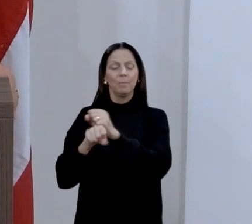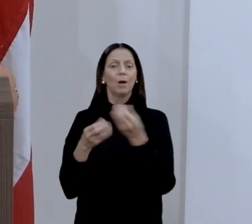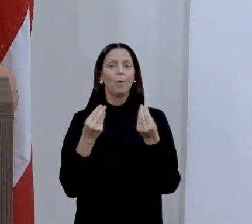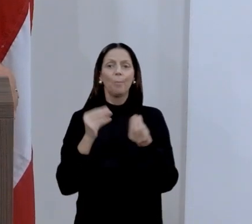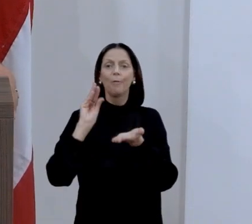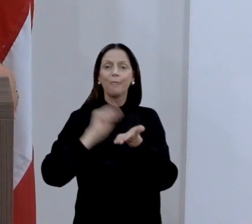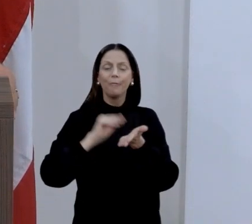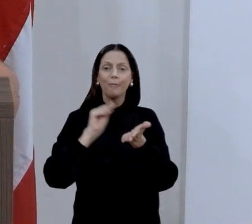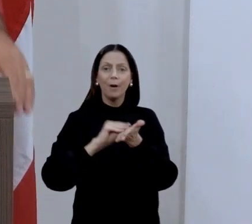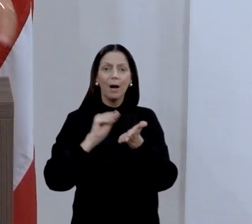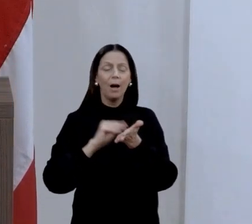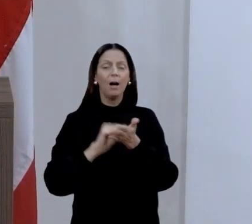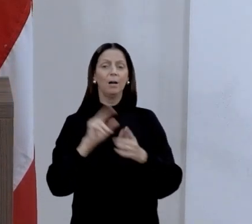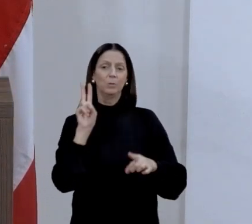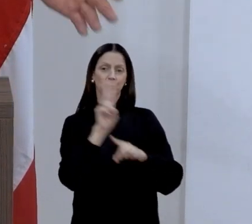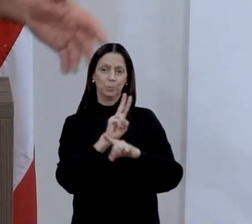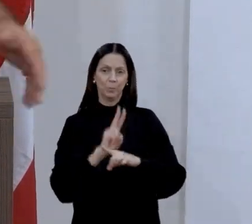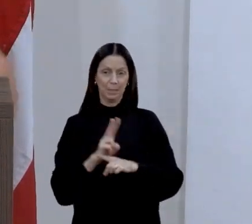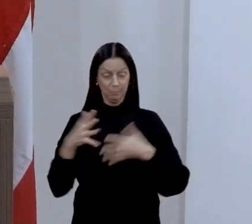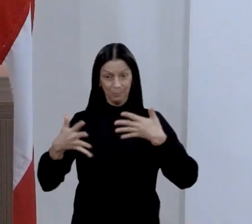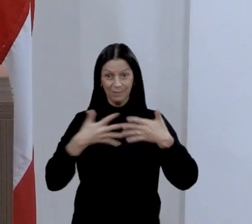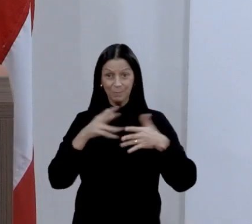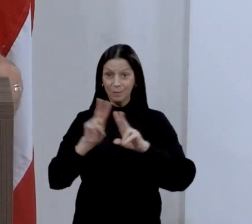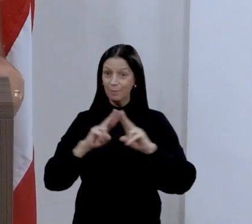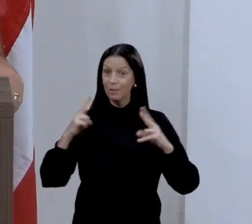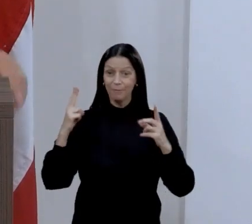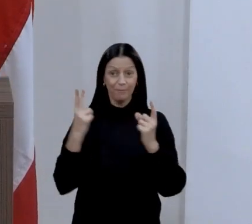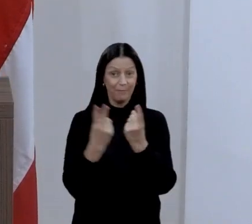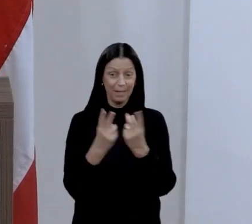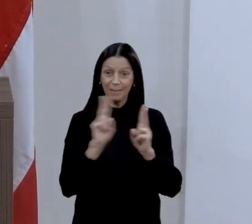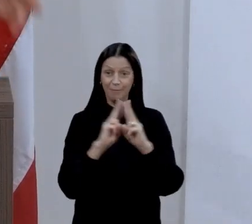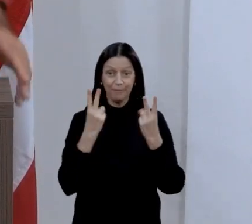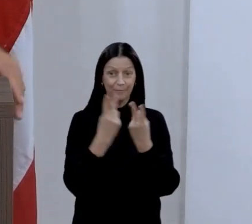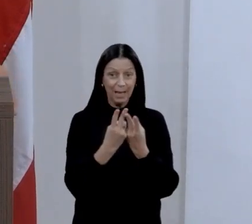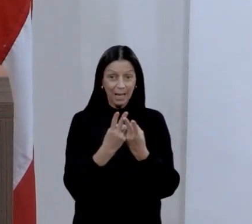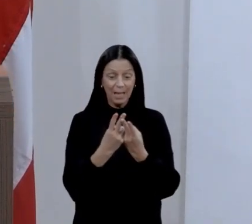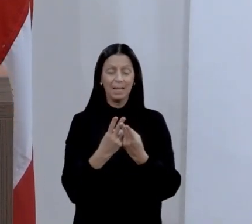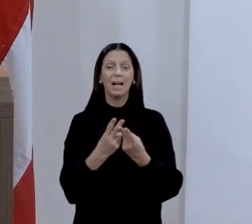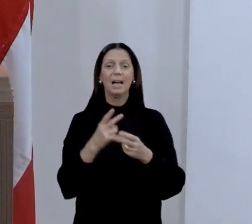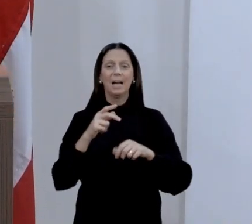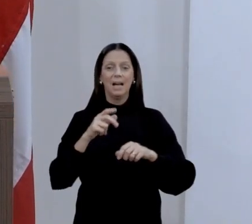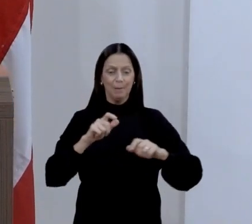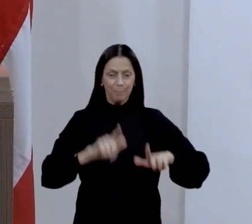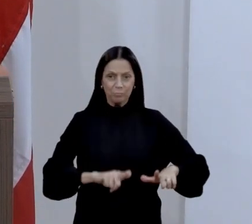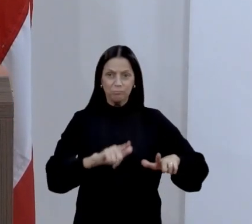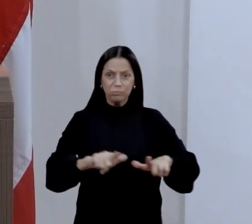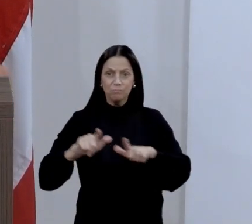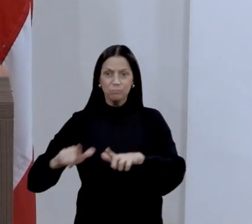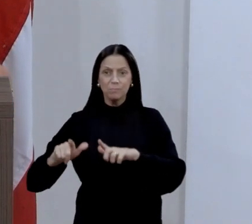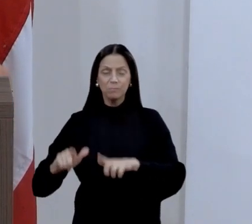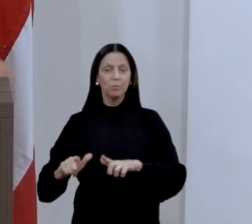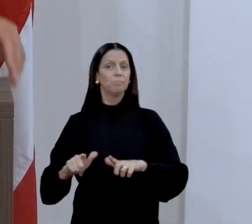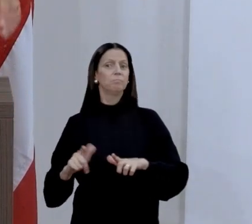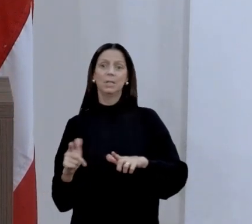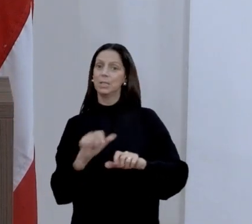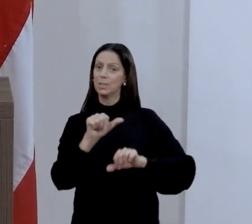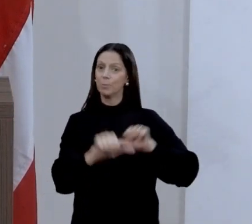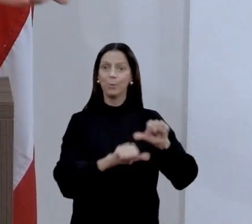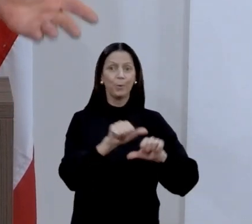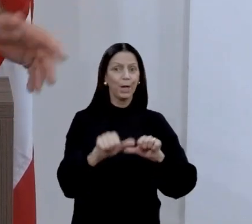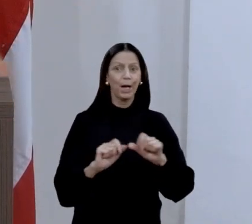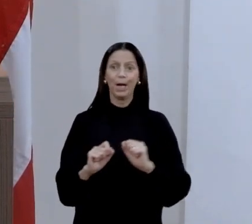lá no Terminal da Velha, lá, né, não trocaram as lajotas ou fizeram lá de forma correta as